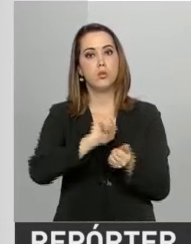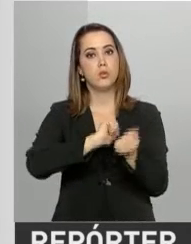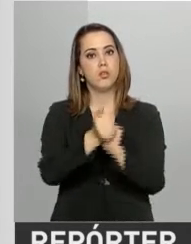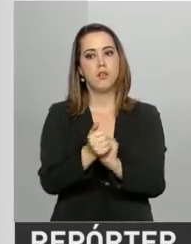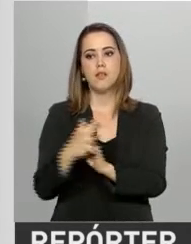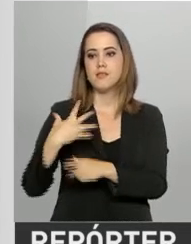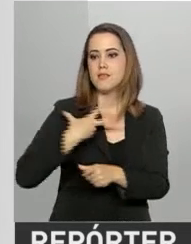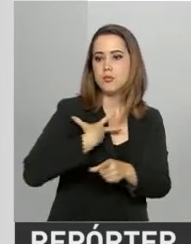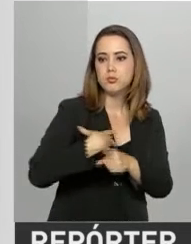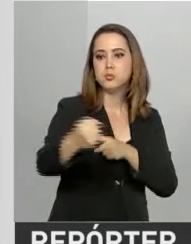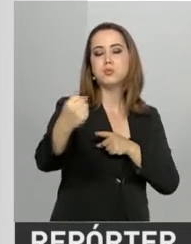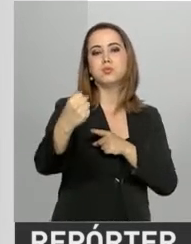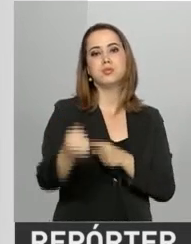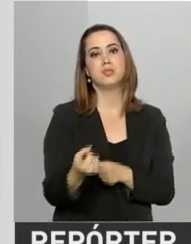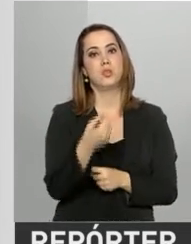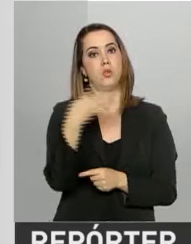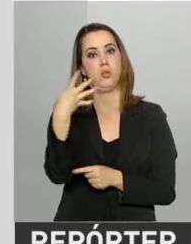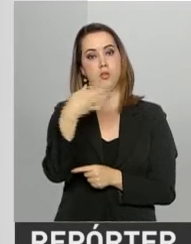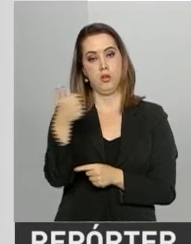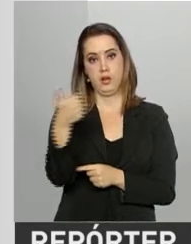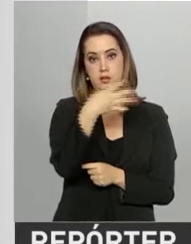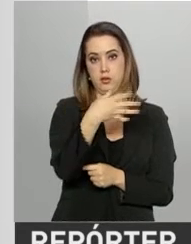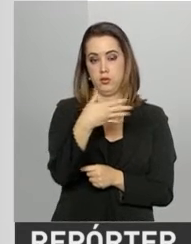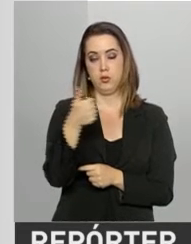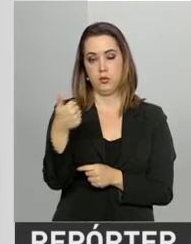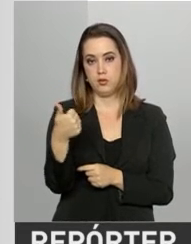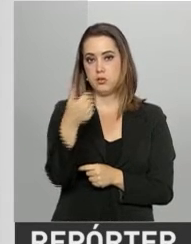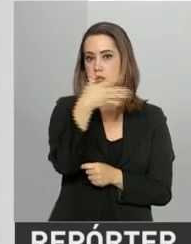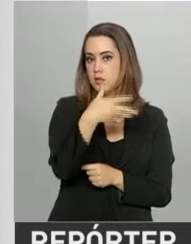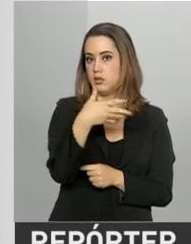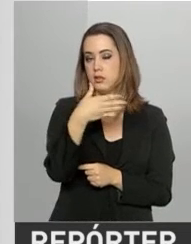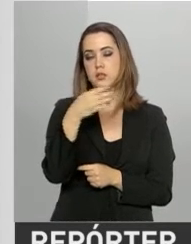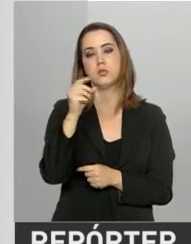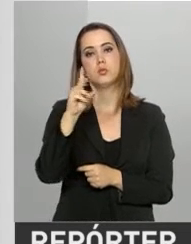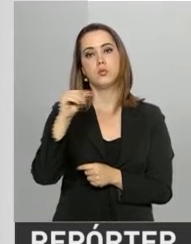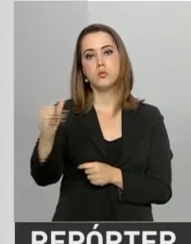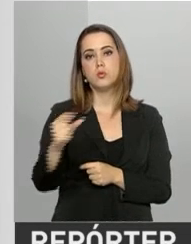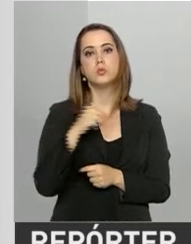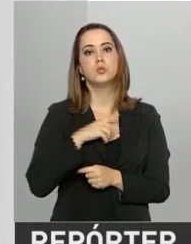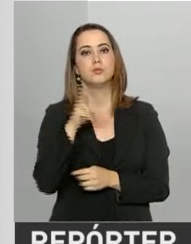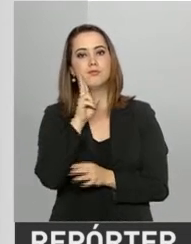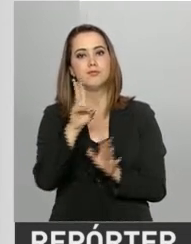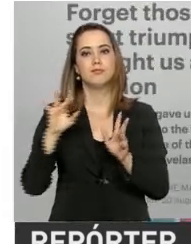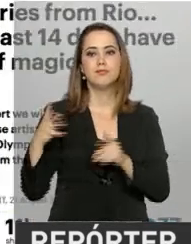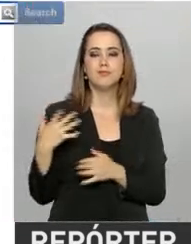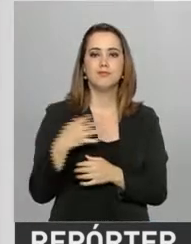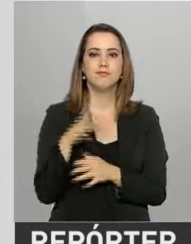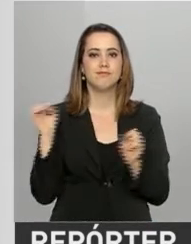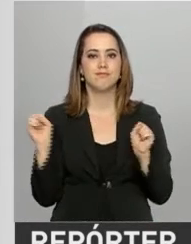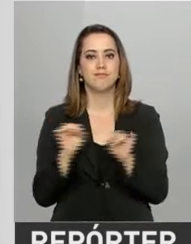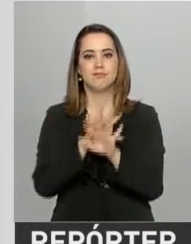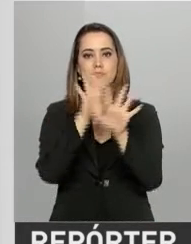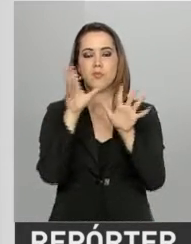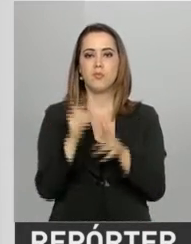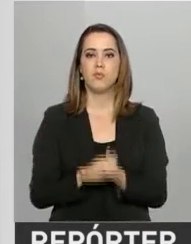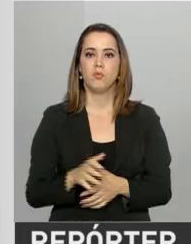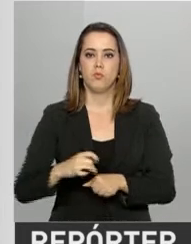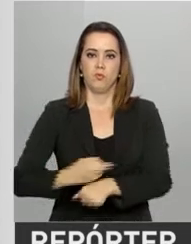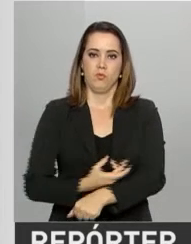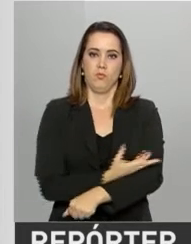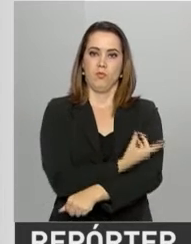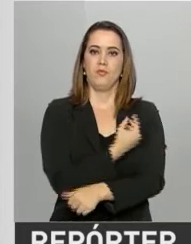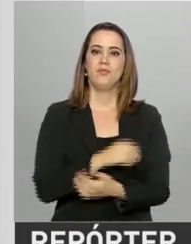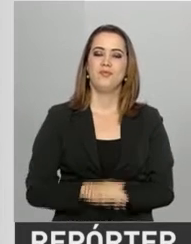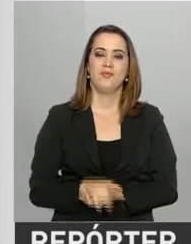triunfaram e que os últimos 14 dias trouxeram um festival de mágica e de emoções o jornal japonês